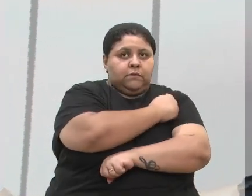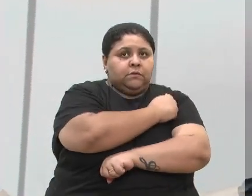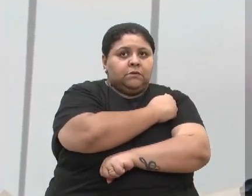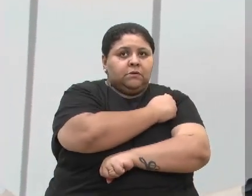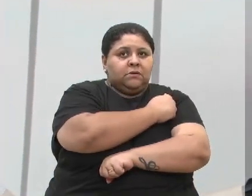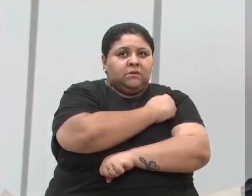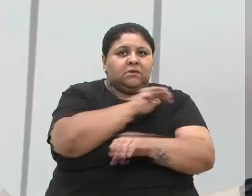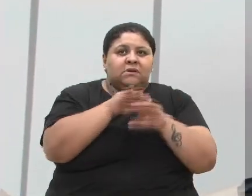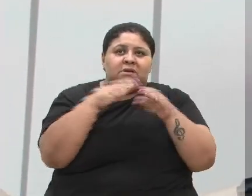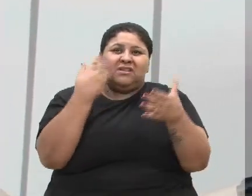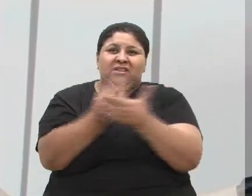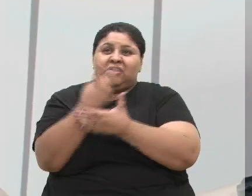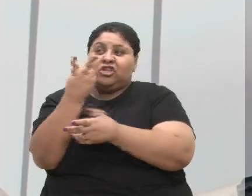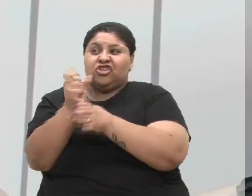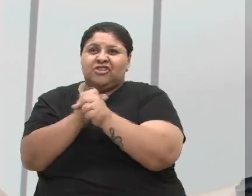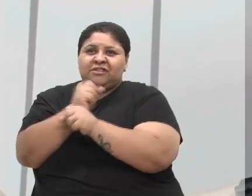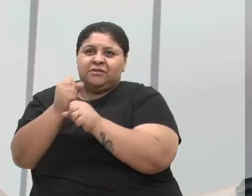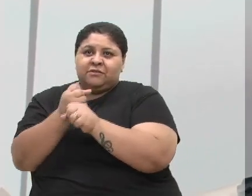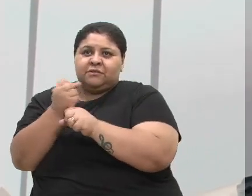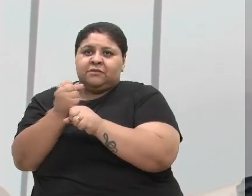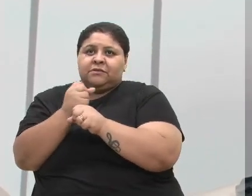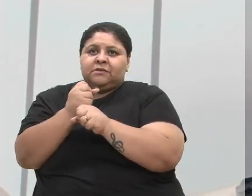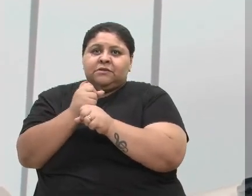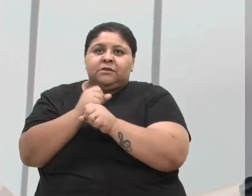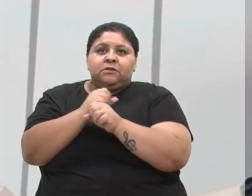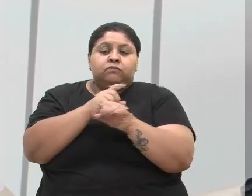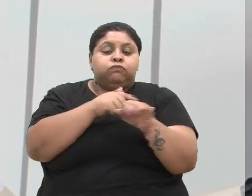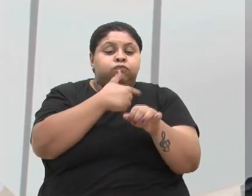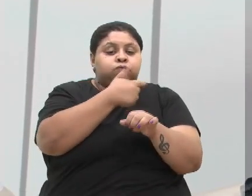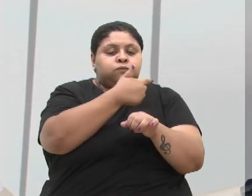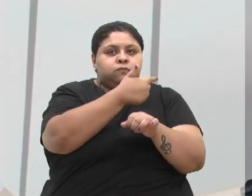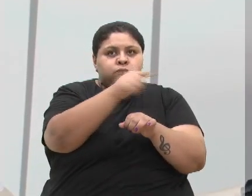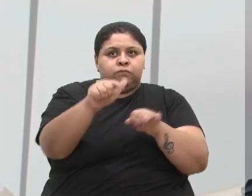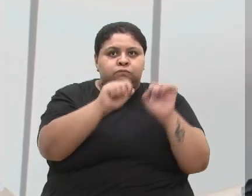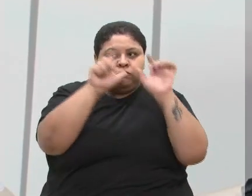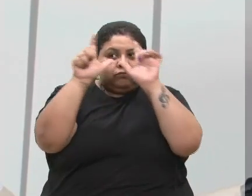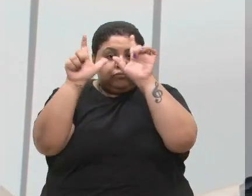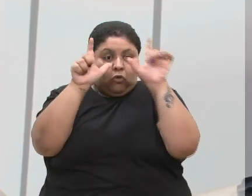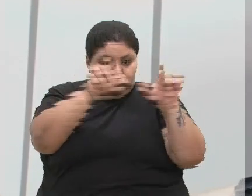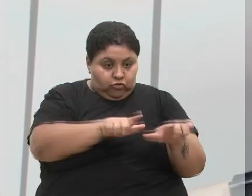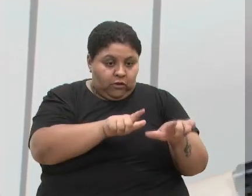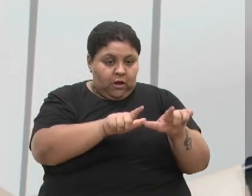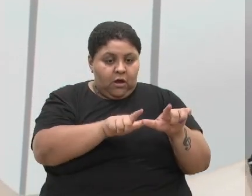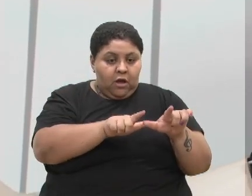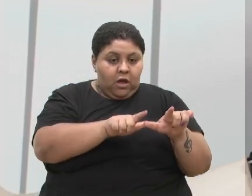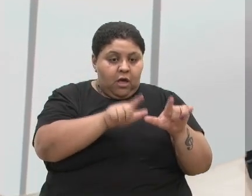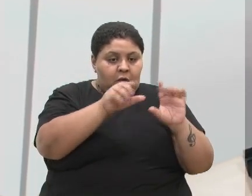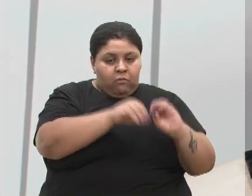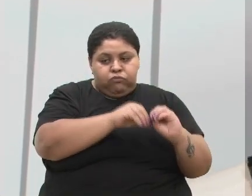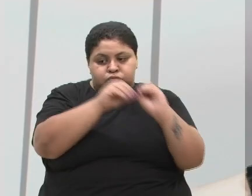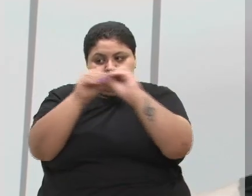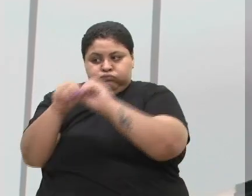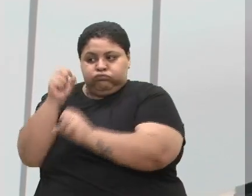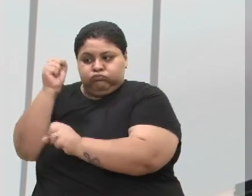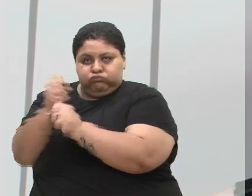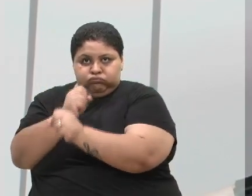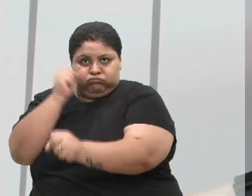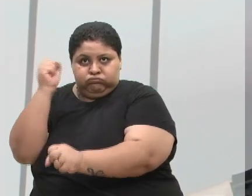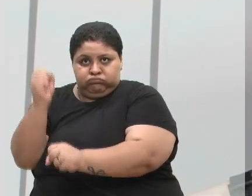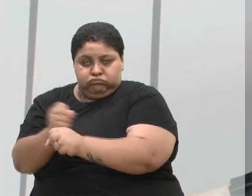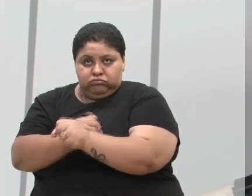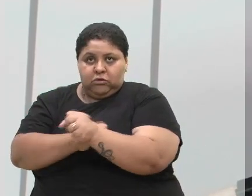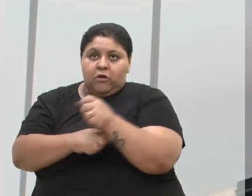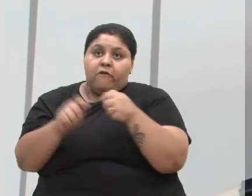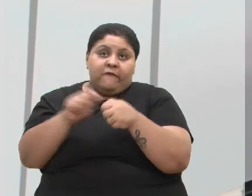Essa escola ficou 2 anos fora, numa outra sede, e quando retornou, as obras que deveriam ter sido feitas para melhorar